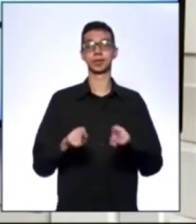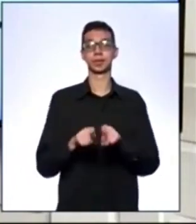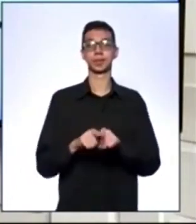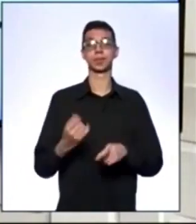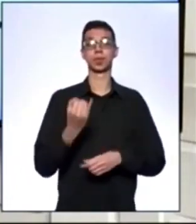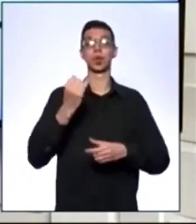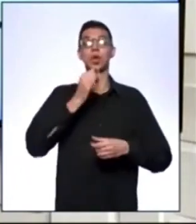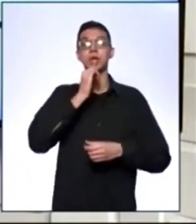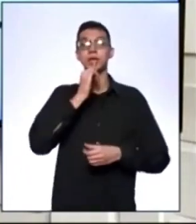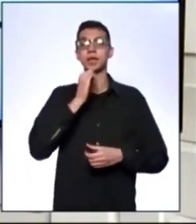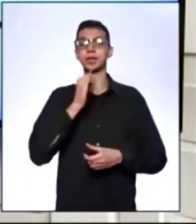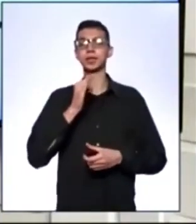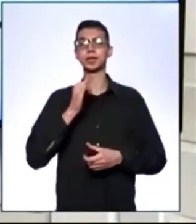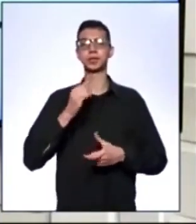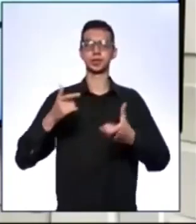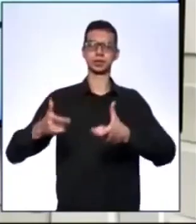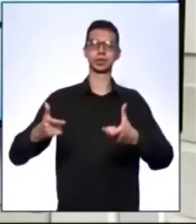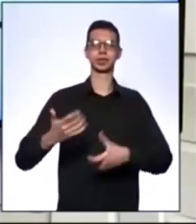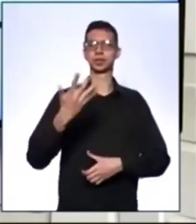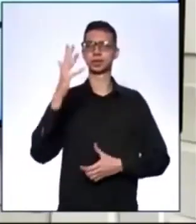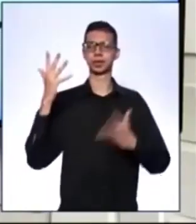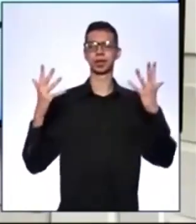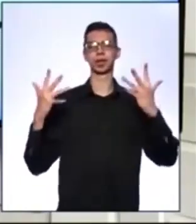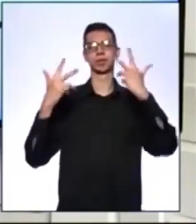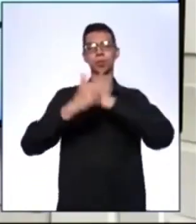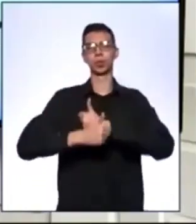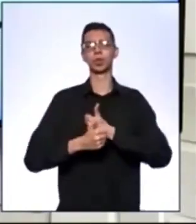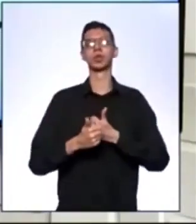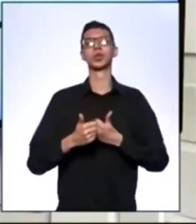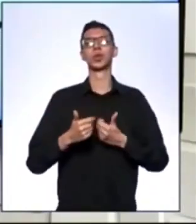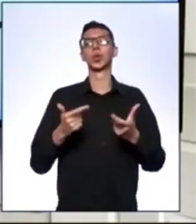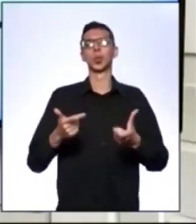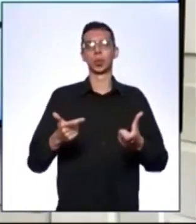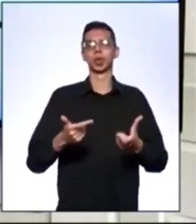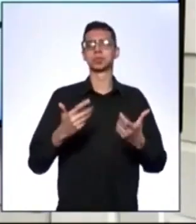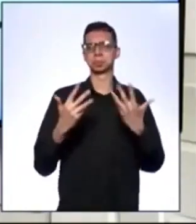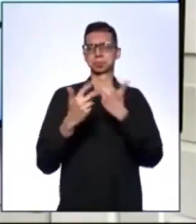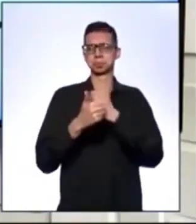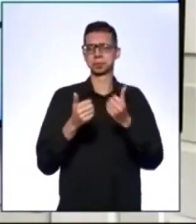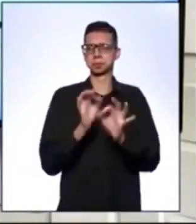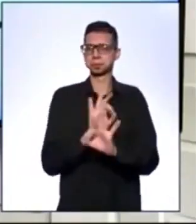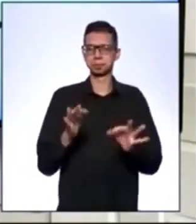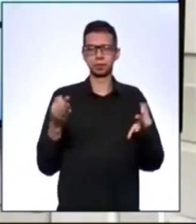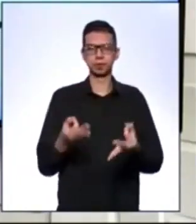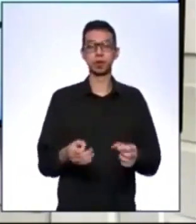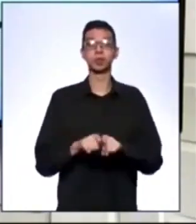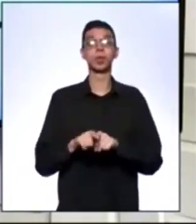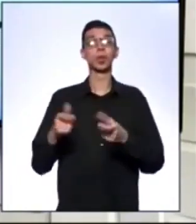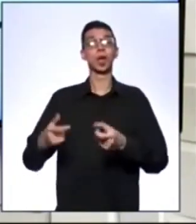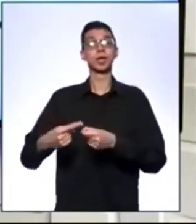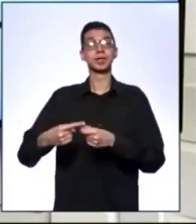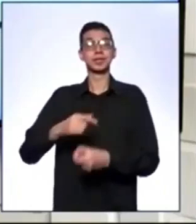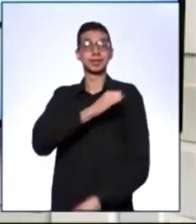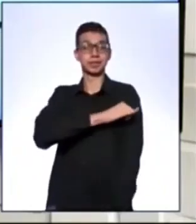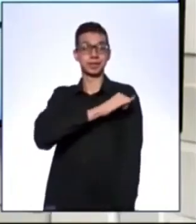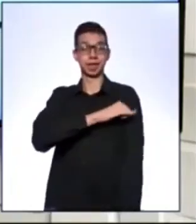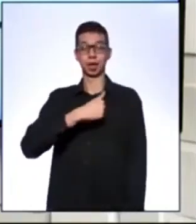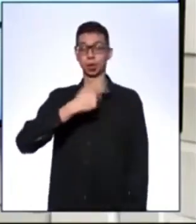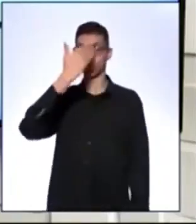vista paisagístico, pela beleza, pelas reservas naturais que lá existem. E a cidade do Rio de Janeiro, não posso deixar de falar